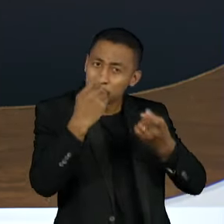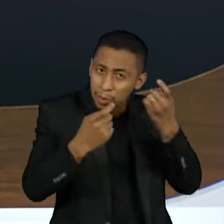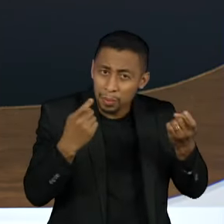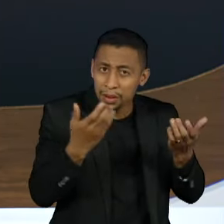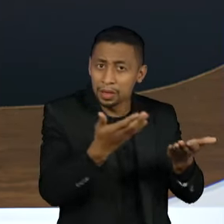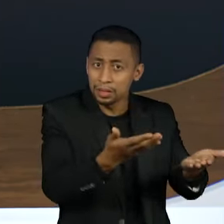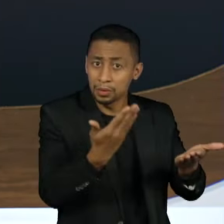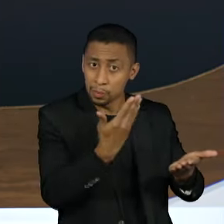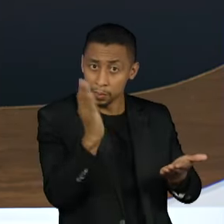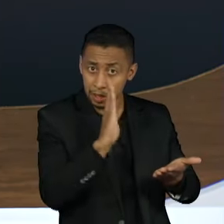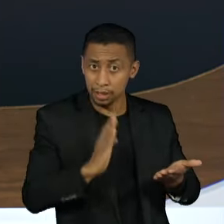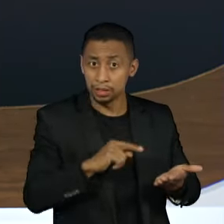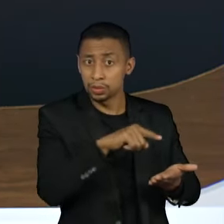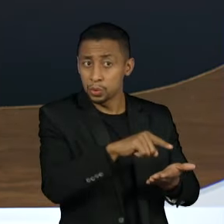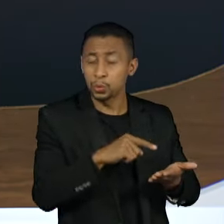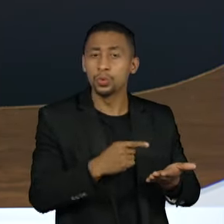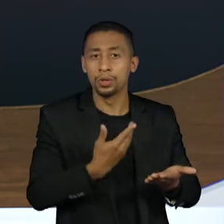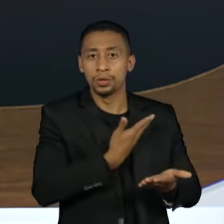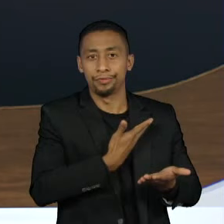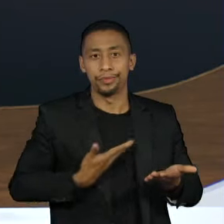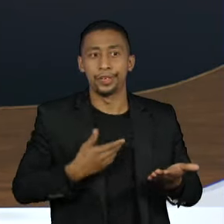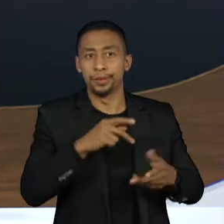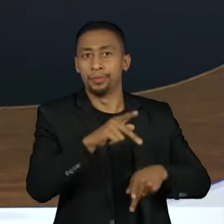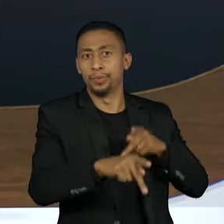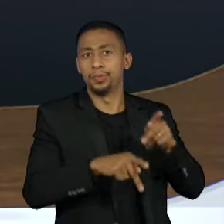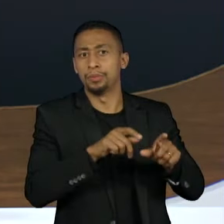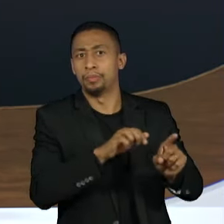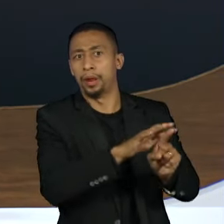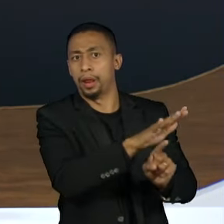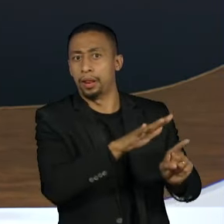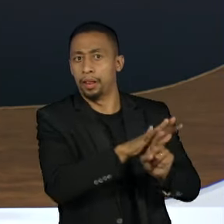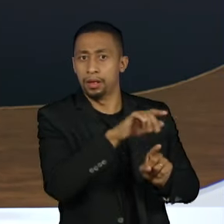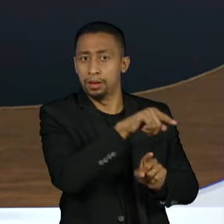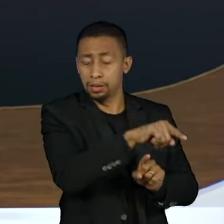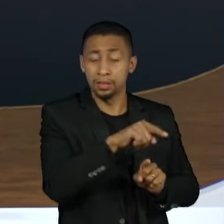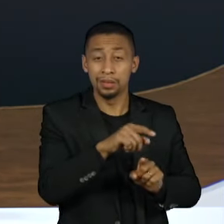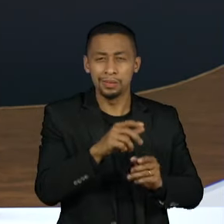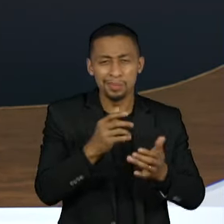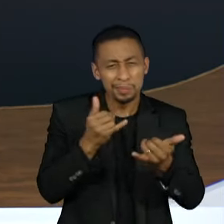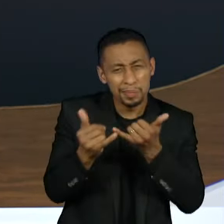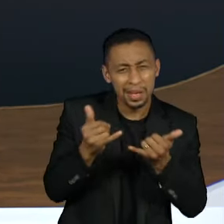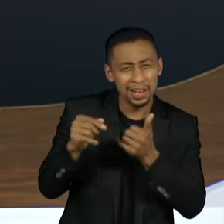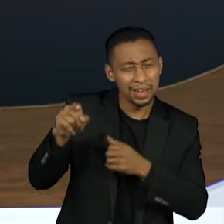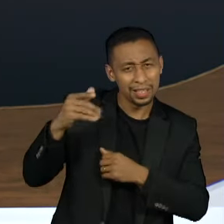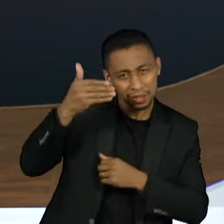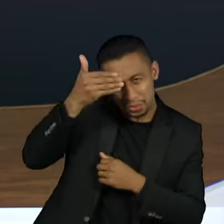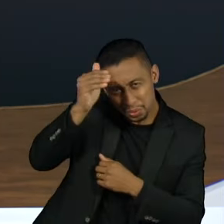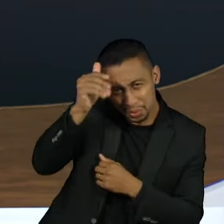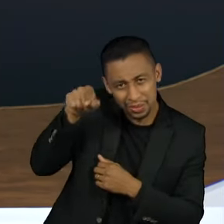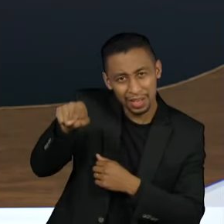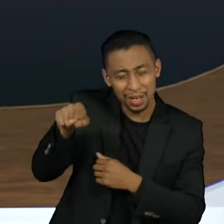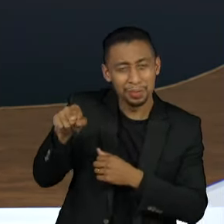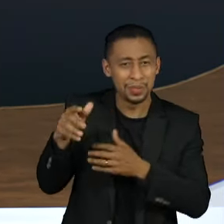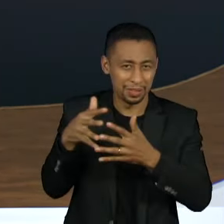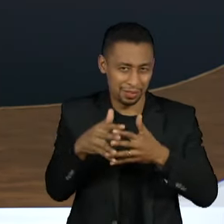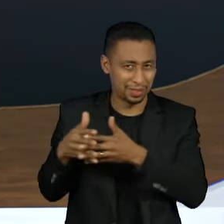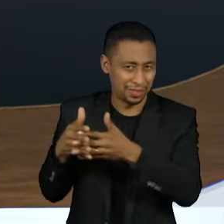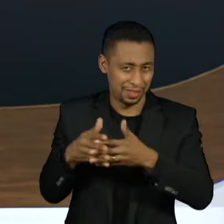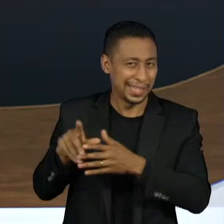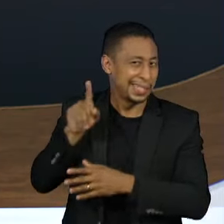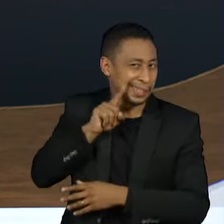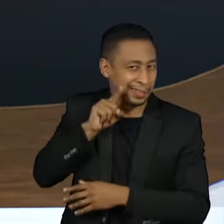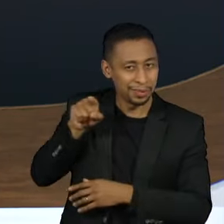um governo que você classificava como populista e que você via muitas semelhanças com o dos Estados Unidos à época, o governo